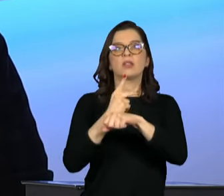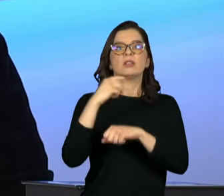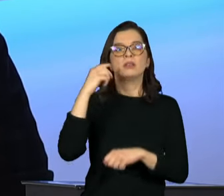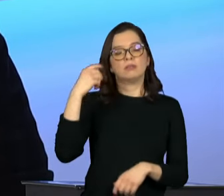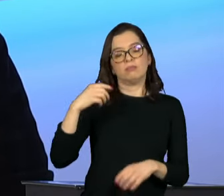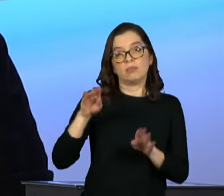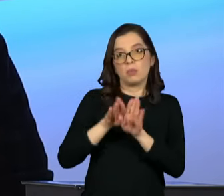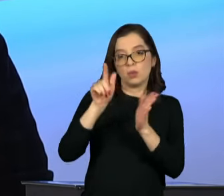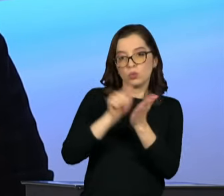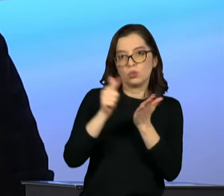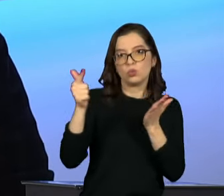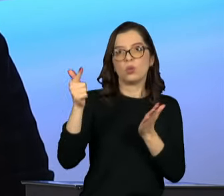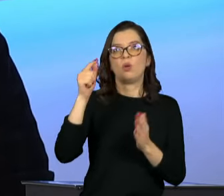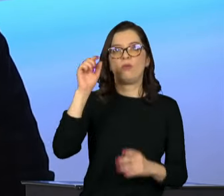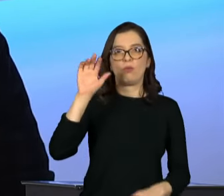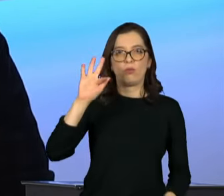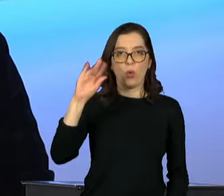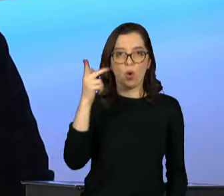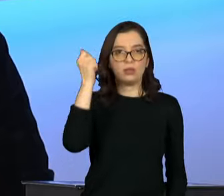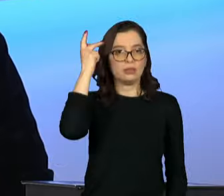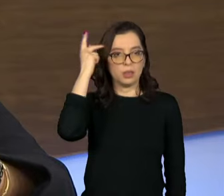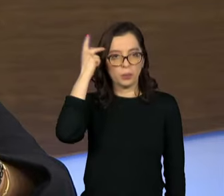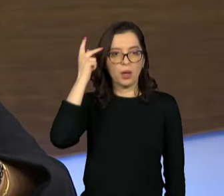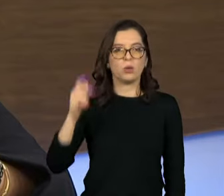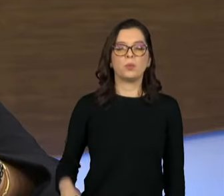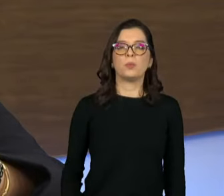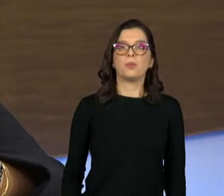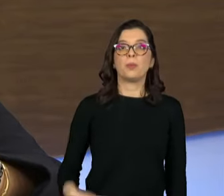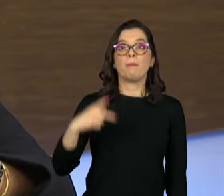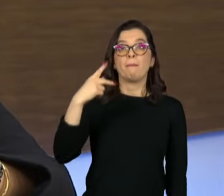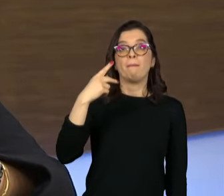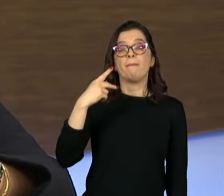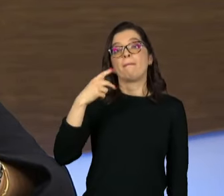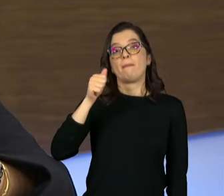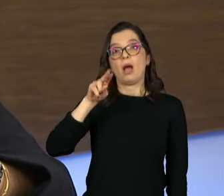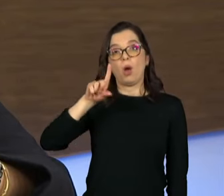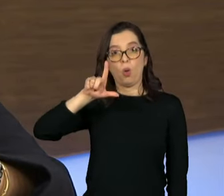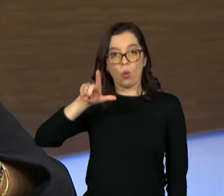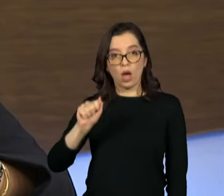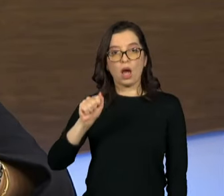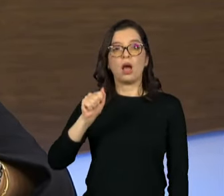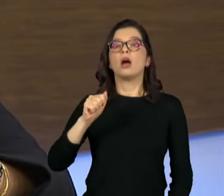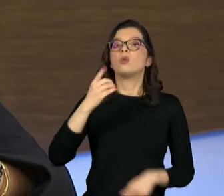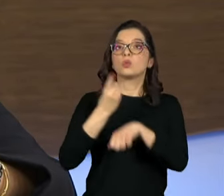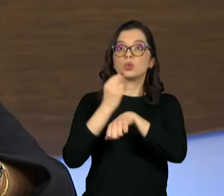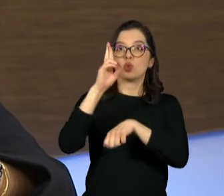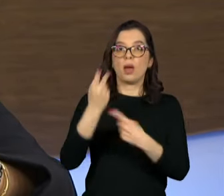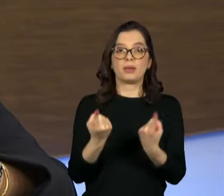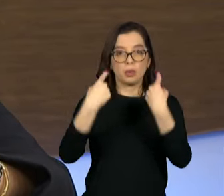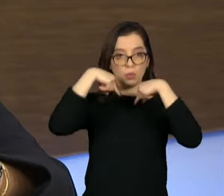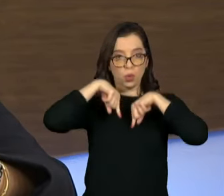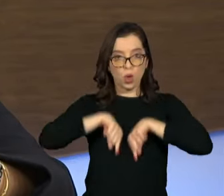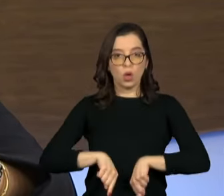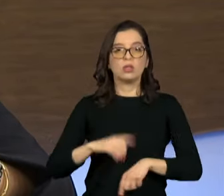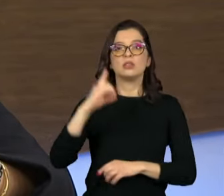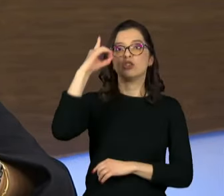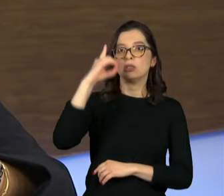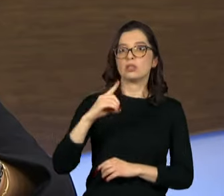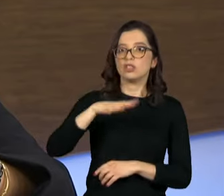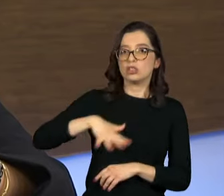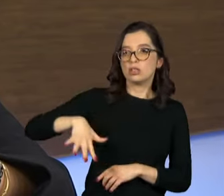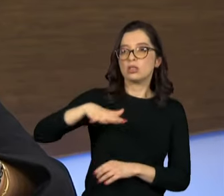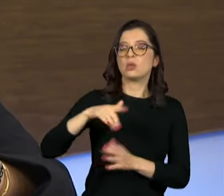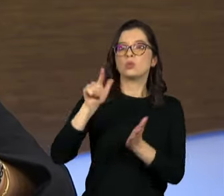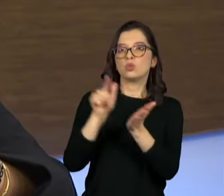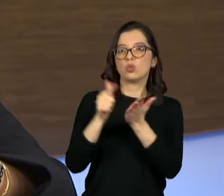São Paulo e colunista da Folha de São Paulo. Paula Miraglia, doutora em Antropologia e diretora-geral do Nexo Jornal